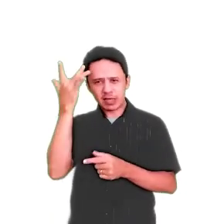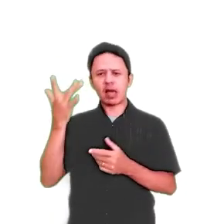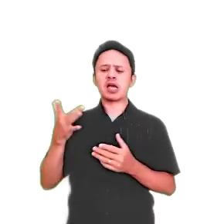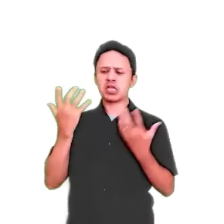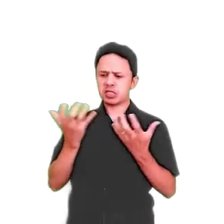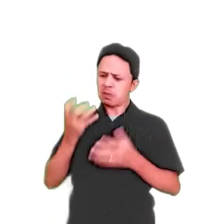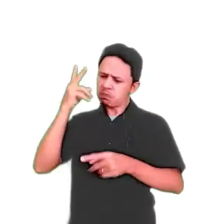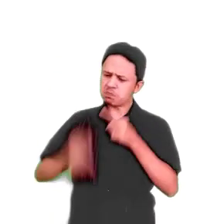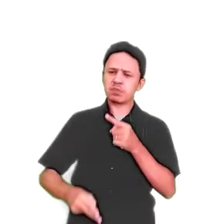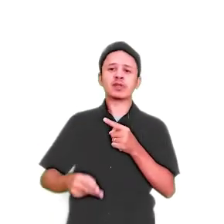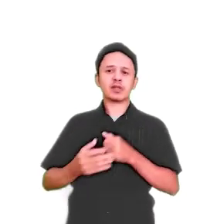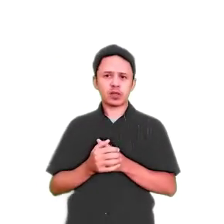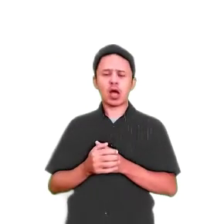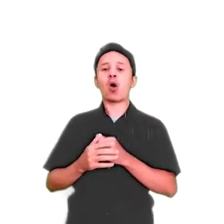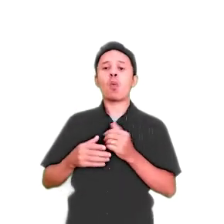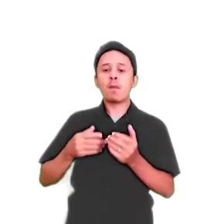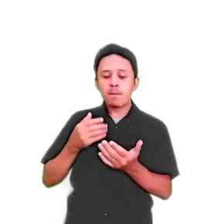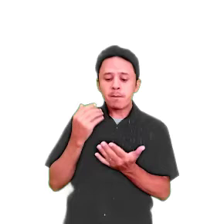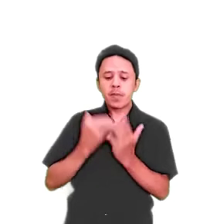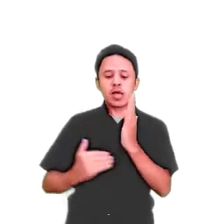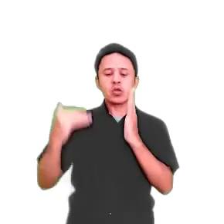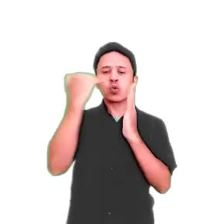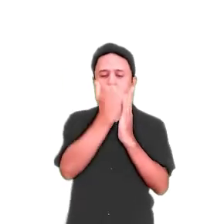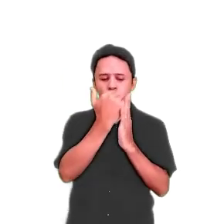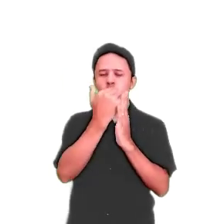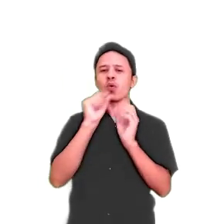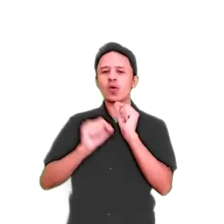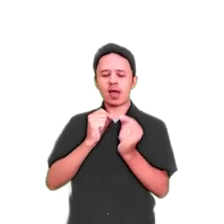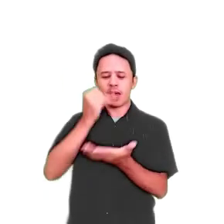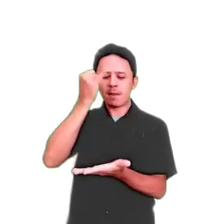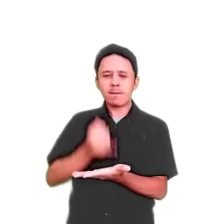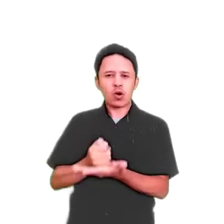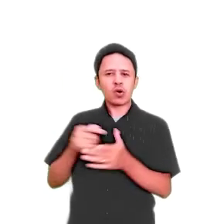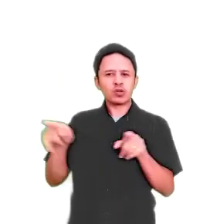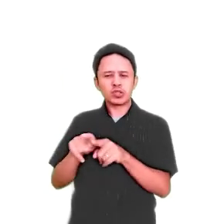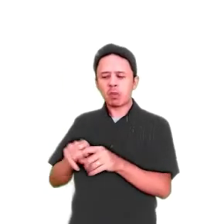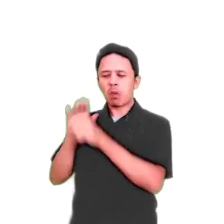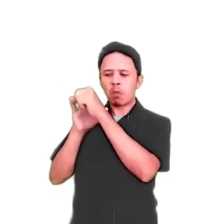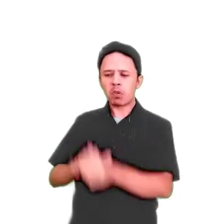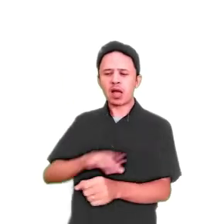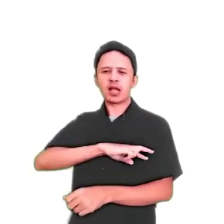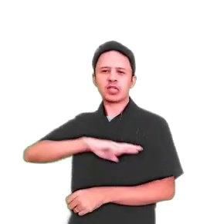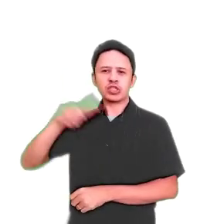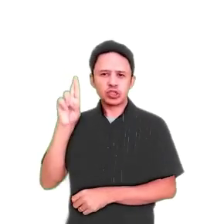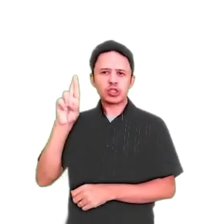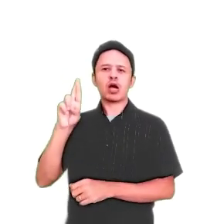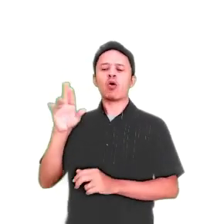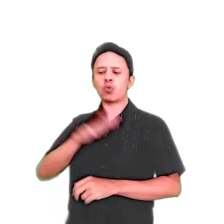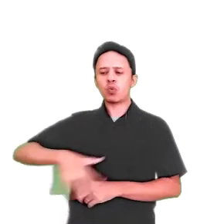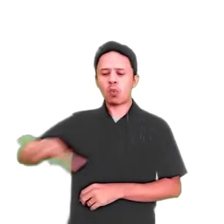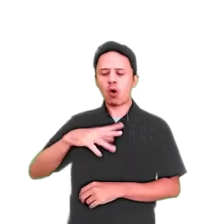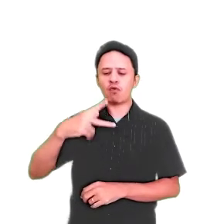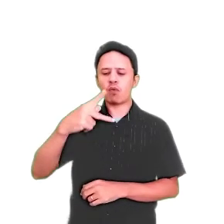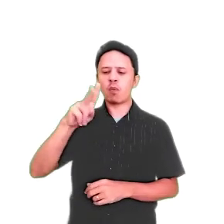isso, foram tomadas algumas medidas, entre elas o aumento dos impostos e as perseguições religiosas aos puritanos, que era a religião seguida pela